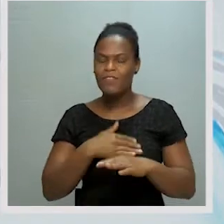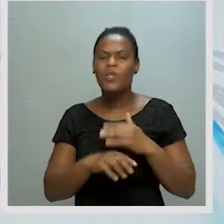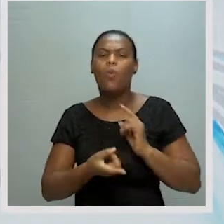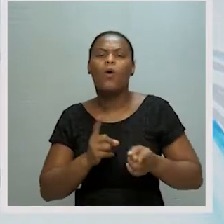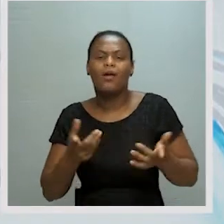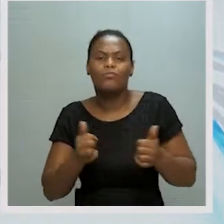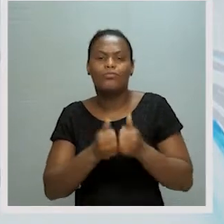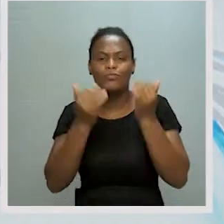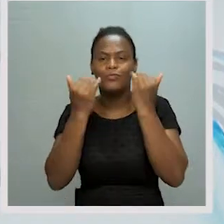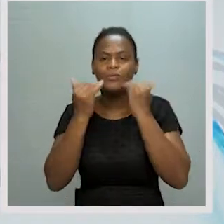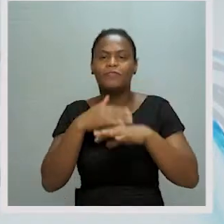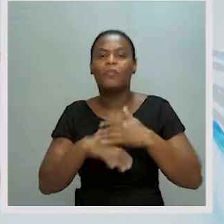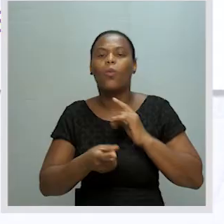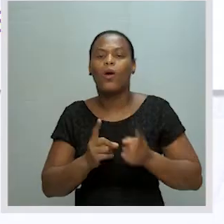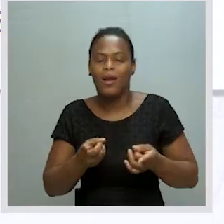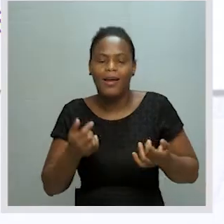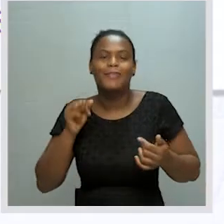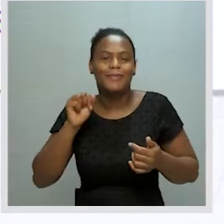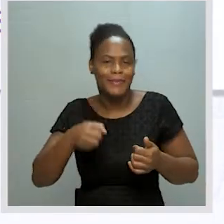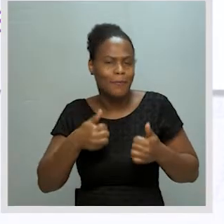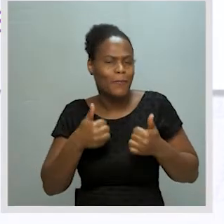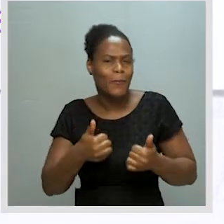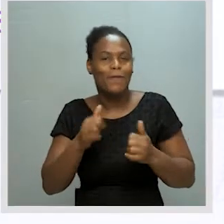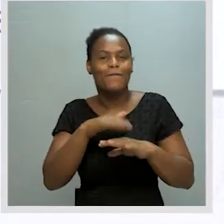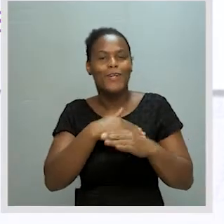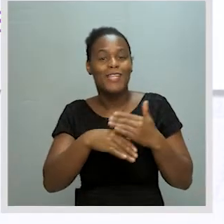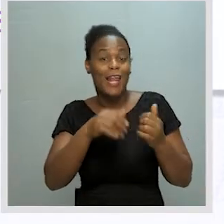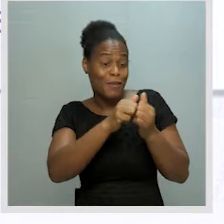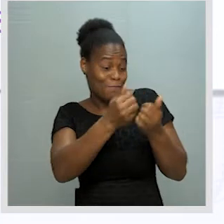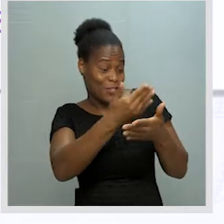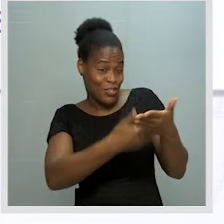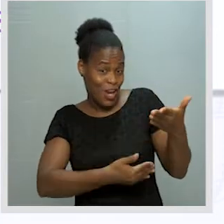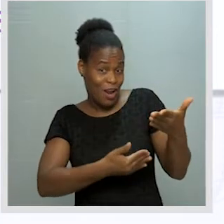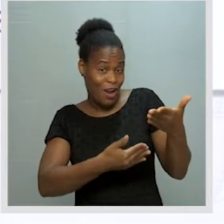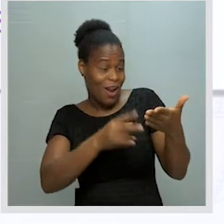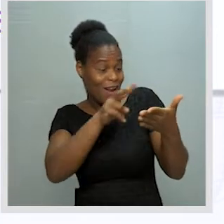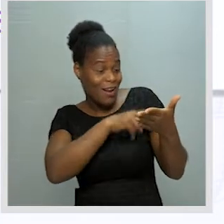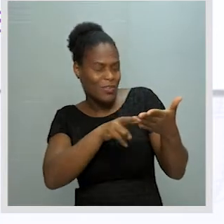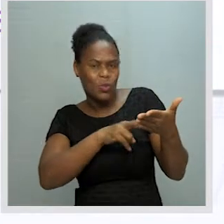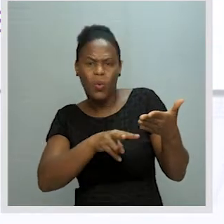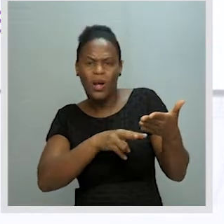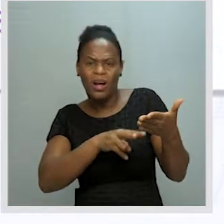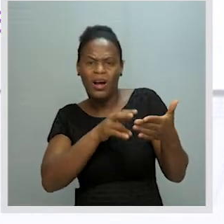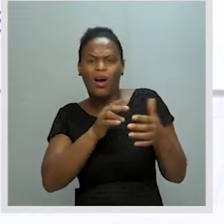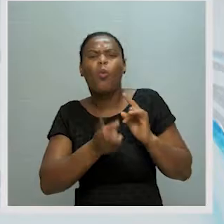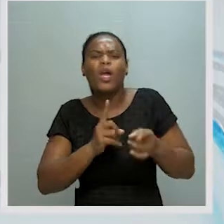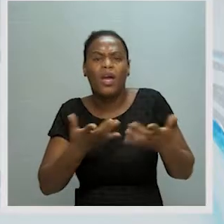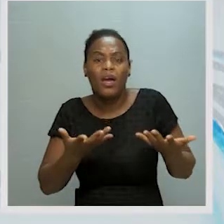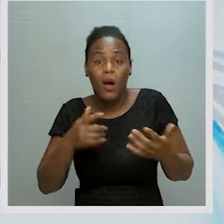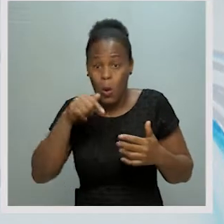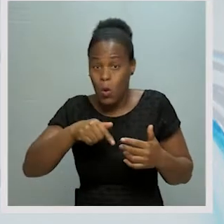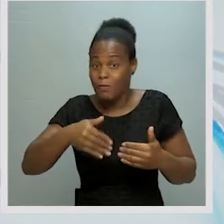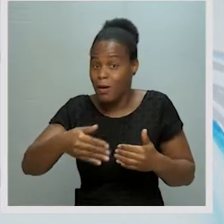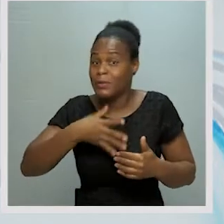essas informações? Exatamente, está aqui. Fazemos ficha de leitura. E o que é ficha de leitura? É o que nós vamos ver hoje,